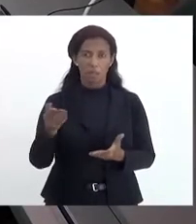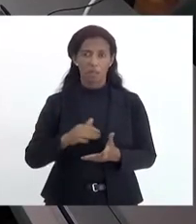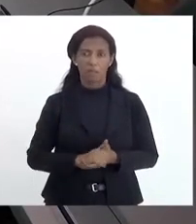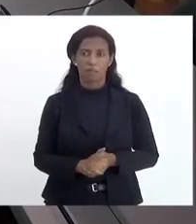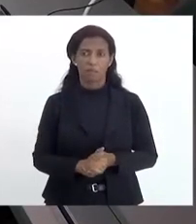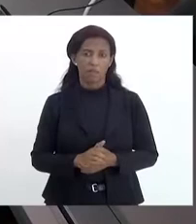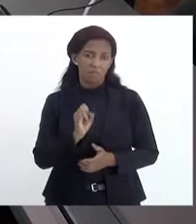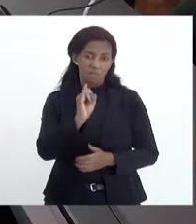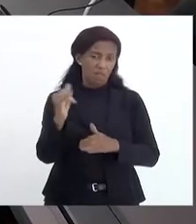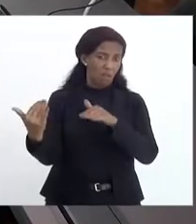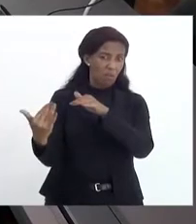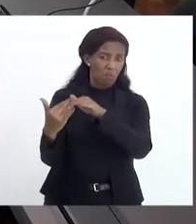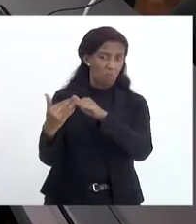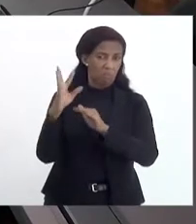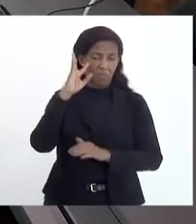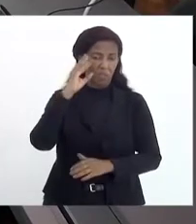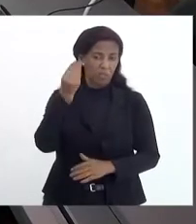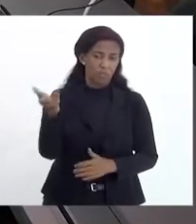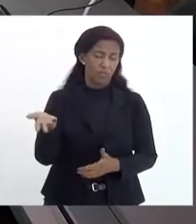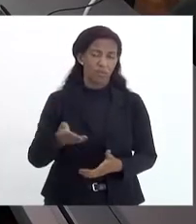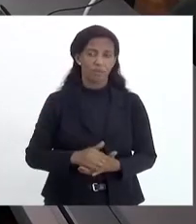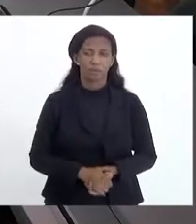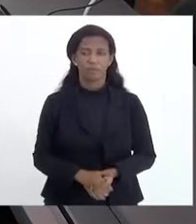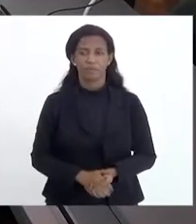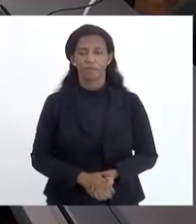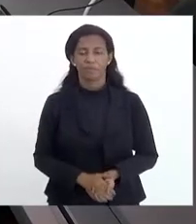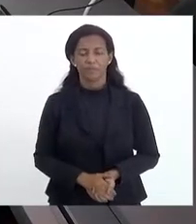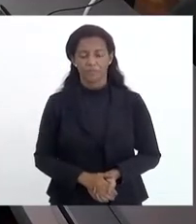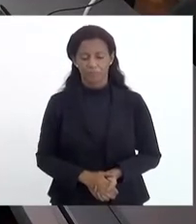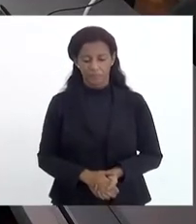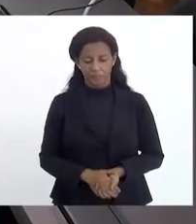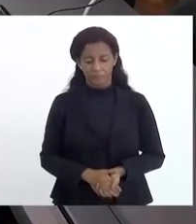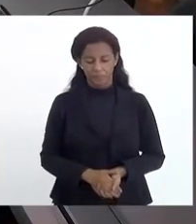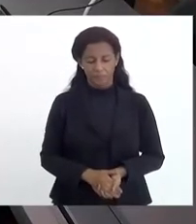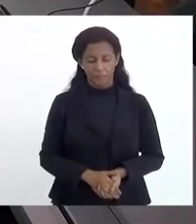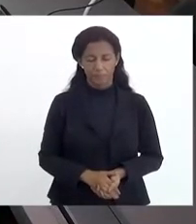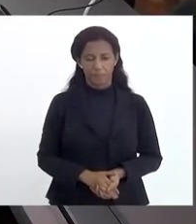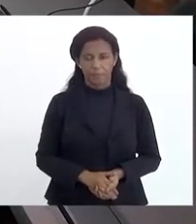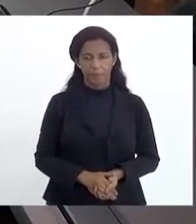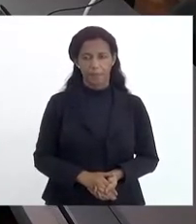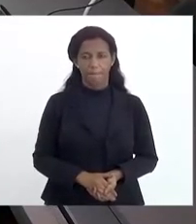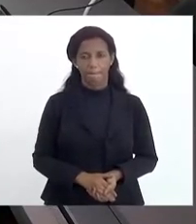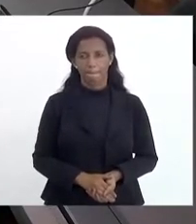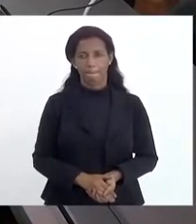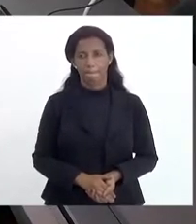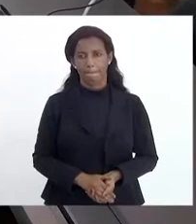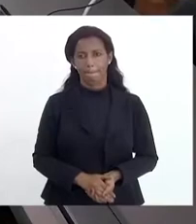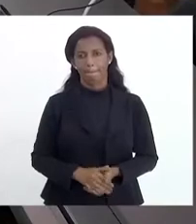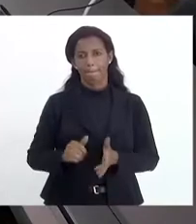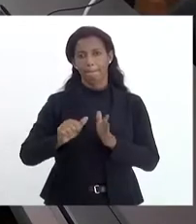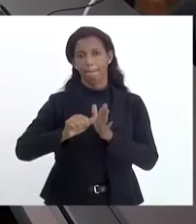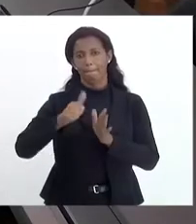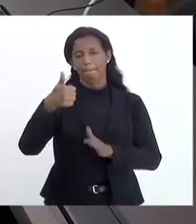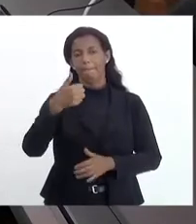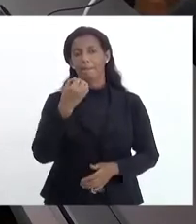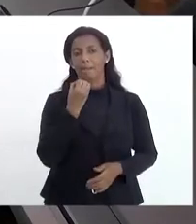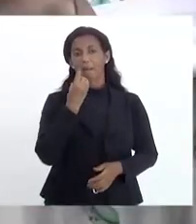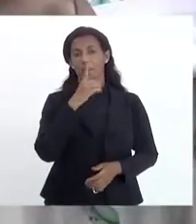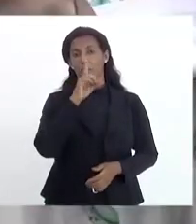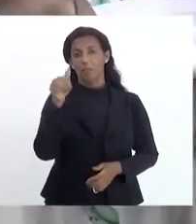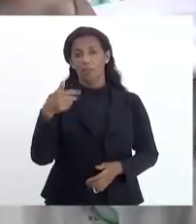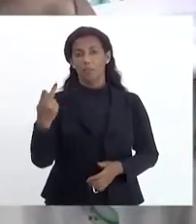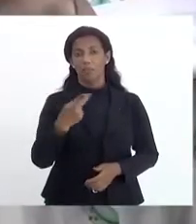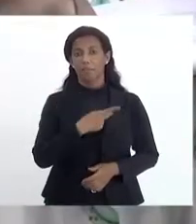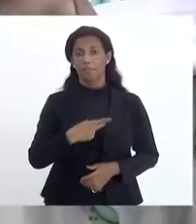porque se concordar, está resolvido. Ok. Deputada Célia, com a palavra. Bom, em primeiro lugar, um bom dia,